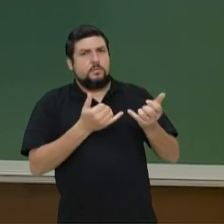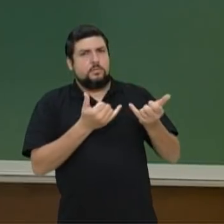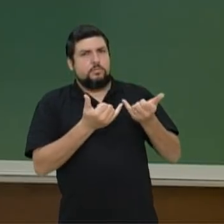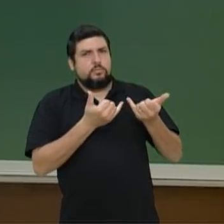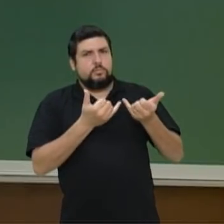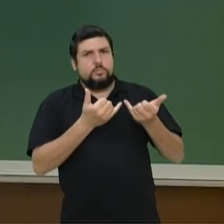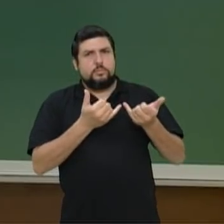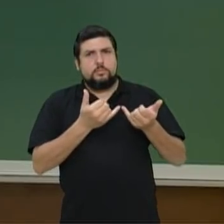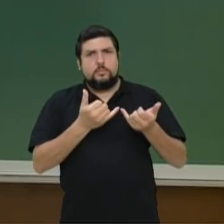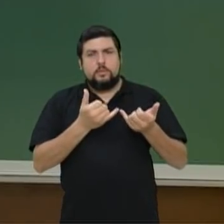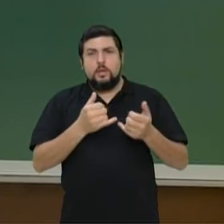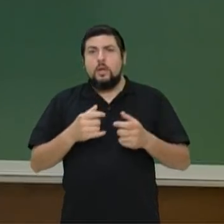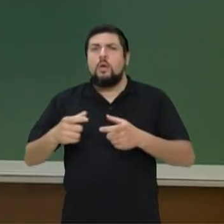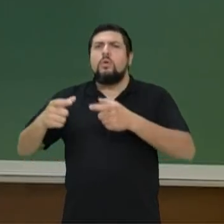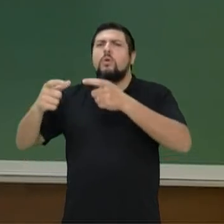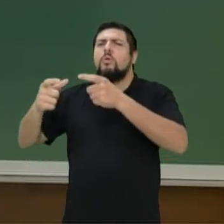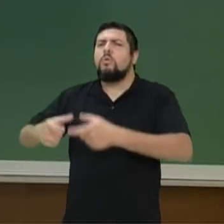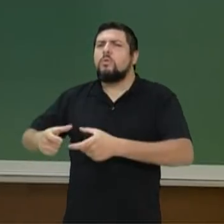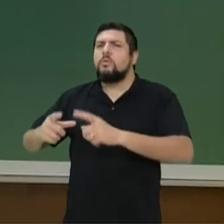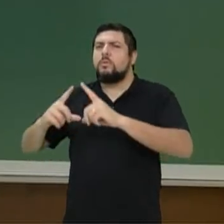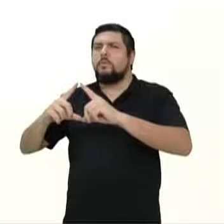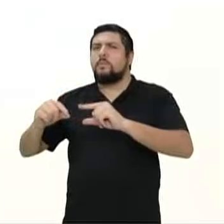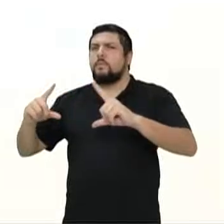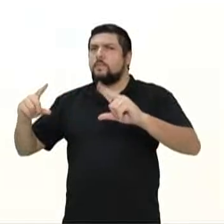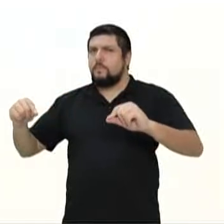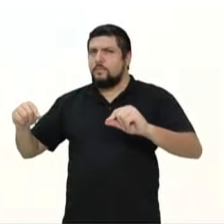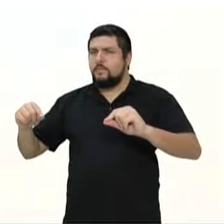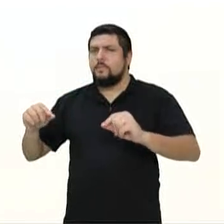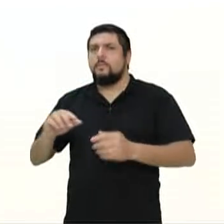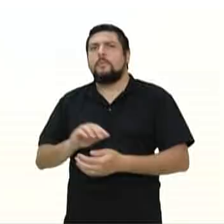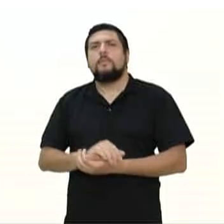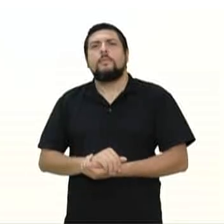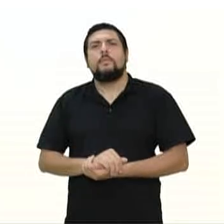estrutural em Brasília, onde ocorreu? Em